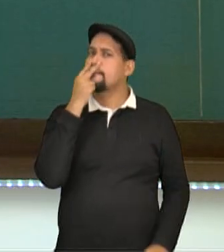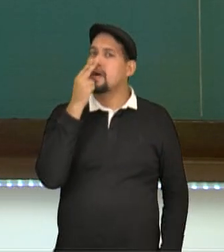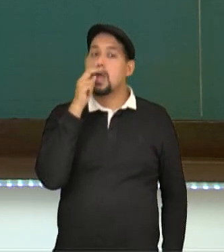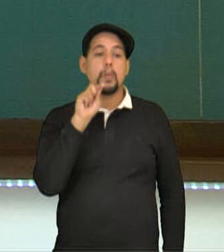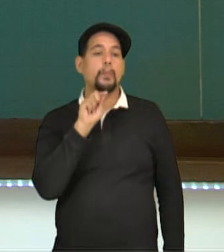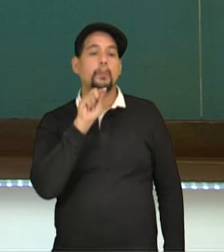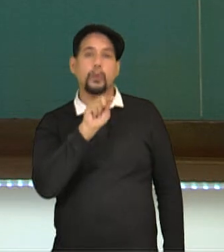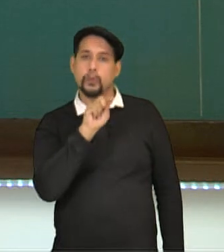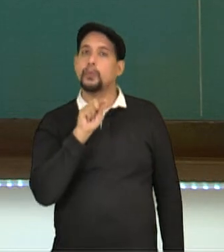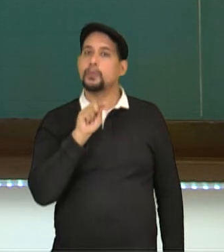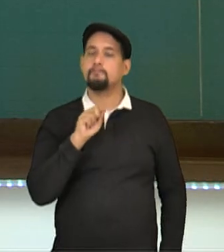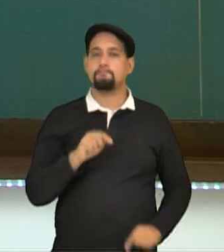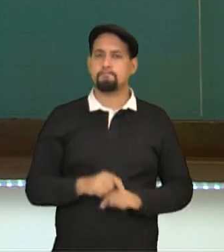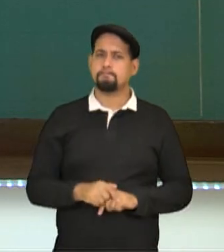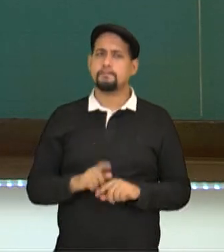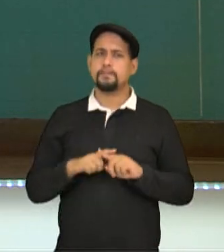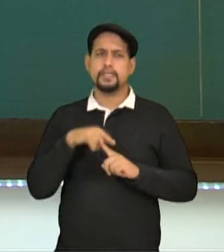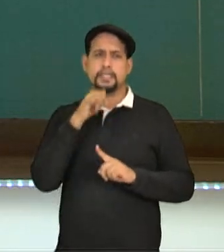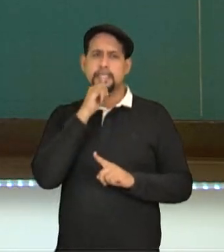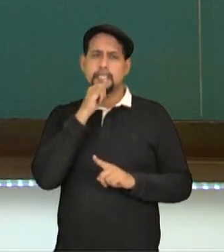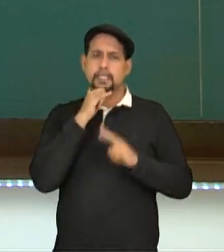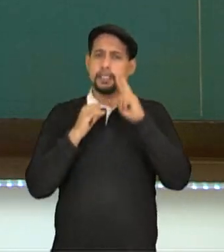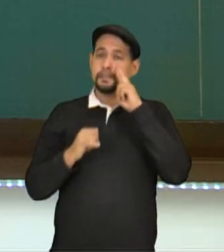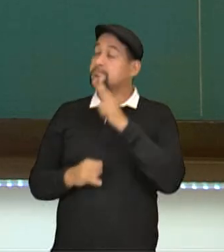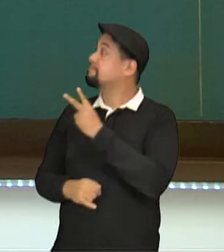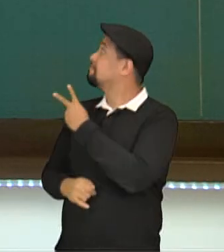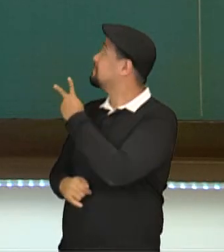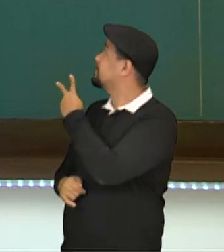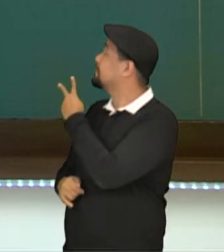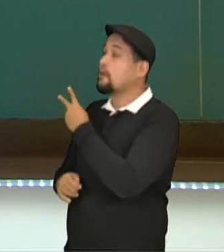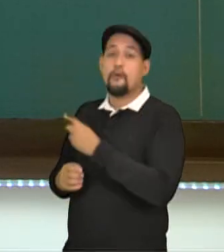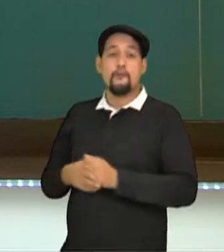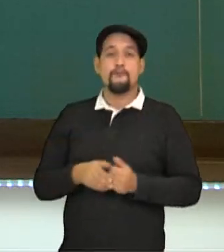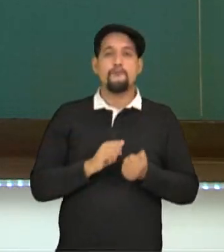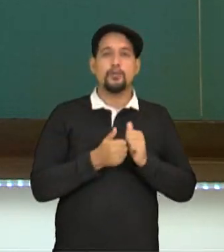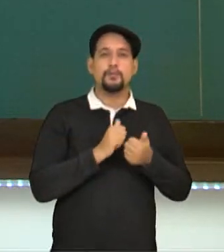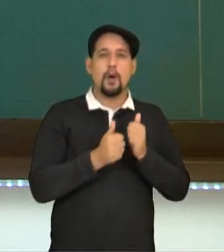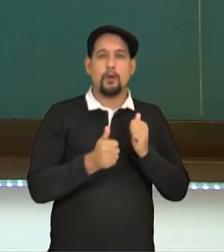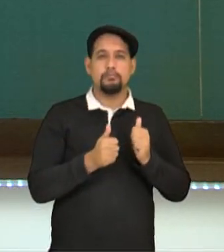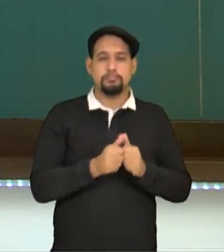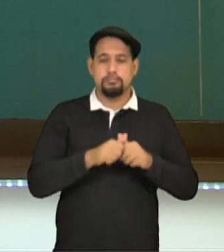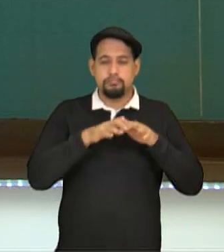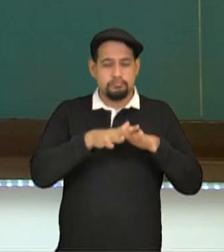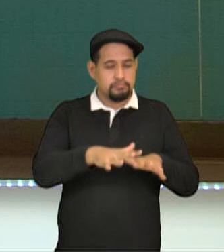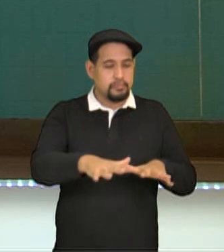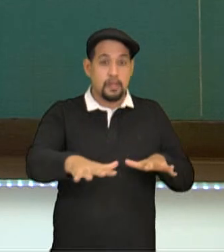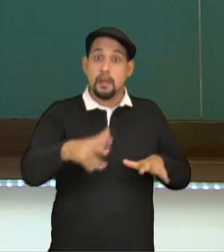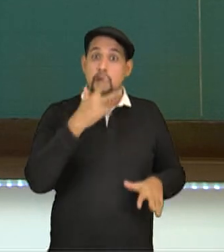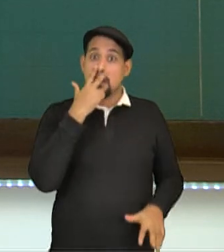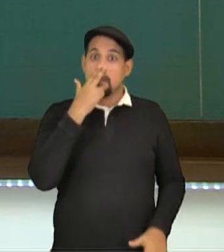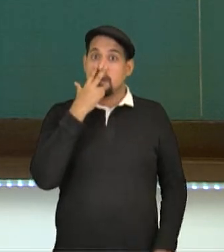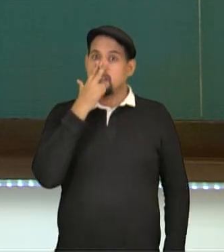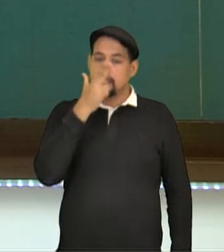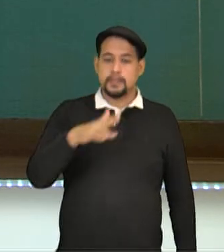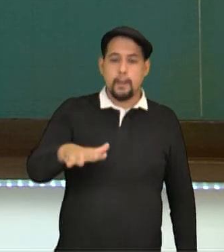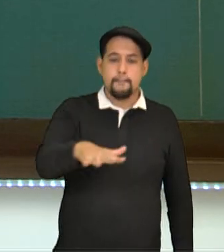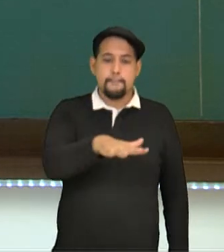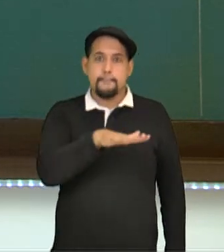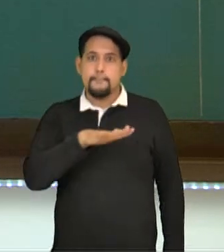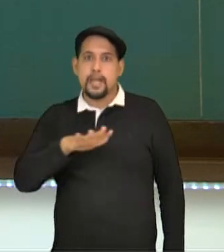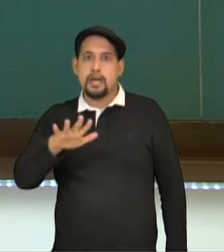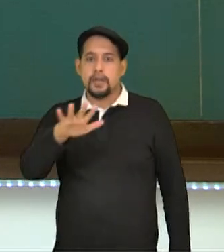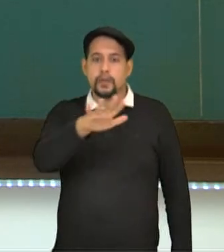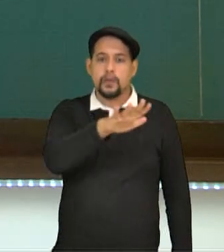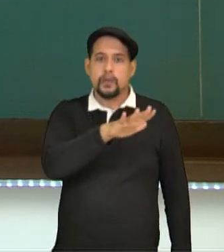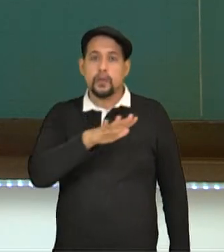ponto, certo? Agora, por exemplo, se eu olho um campo de futebol, ele dá uma ideia de plano, certo? Porque ele